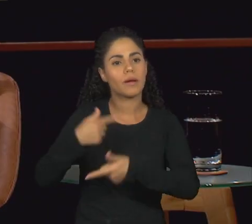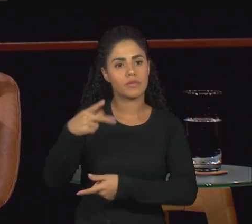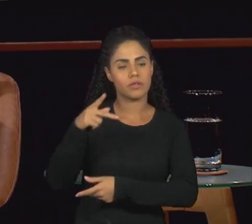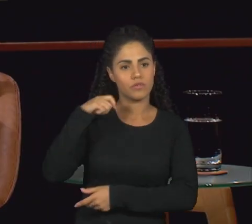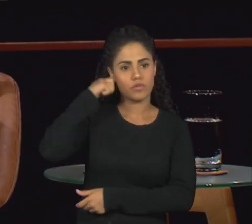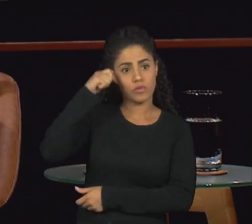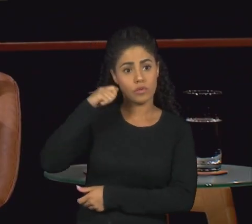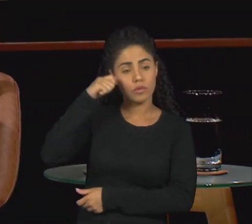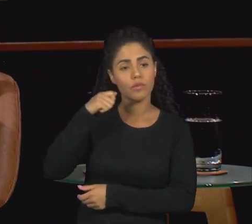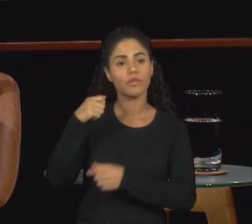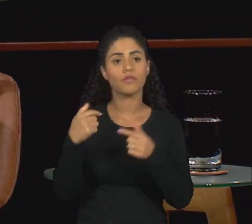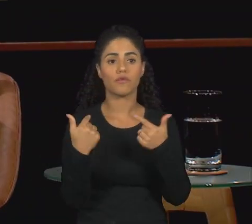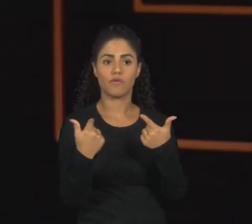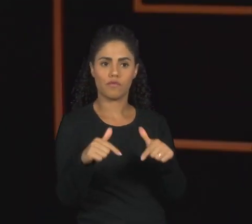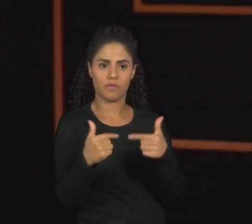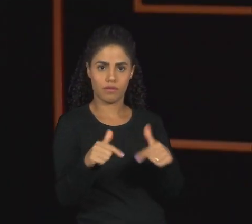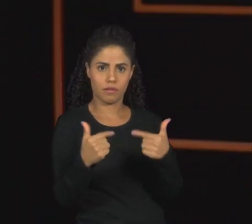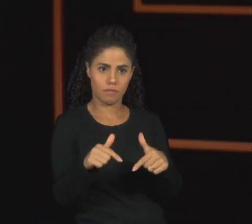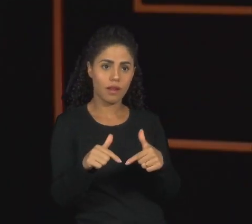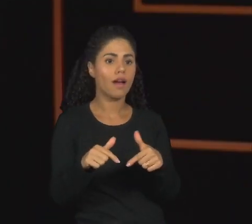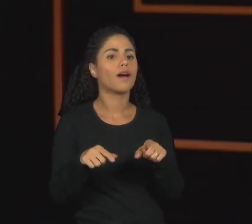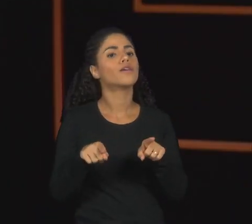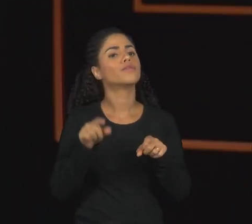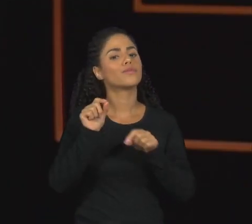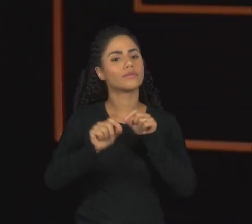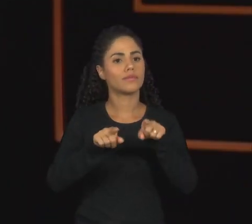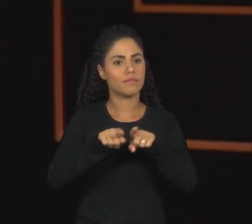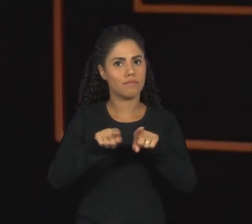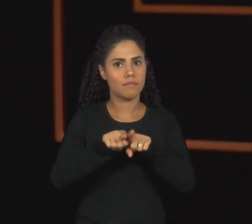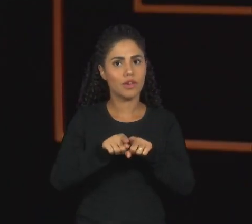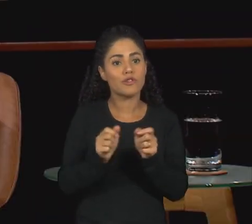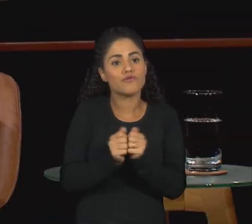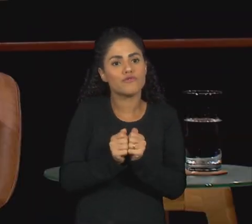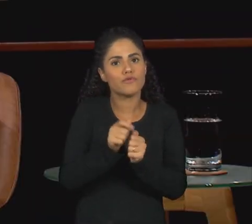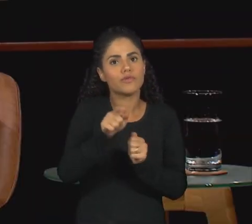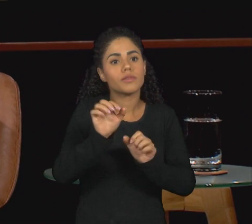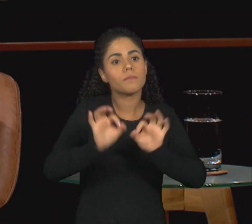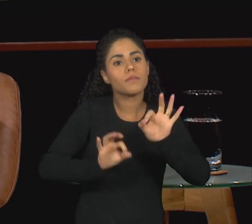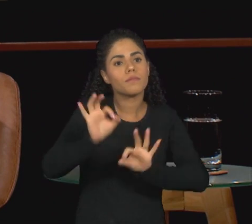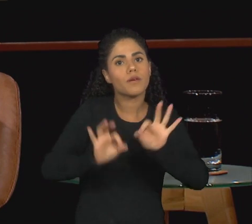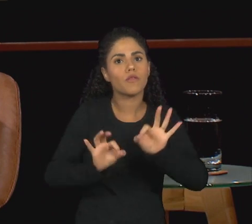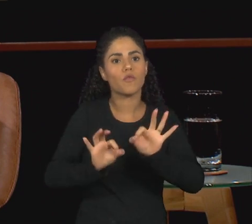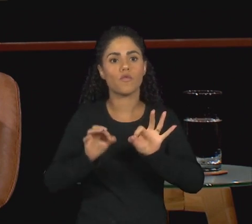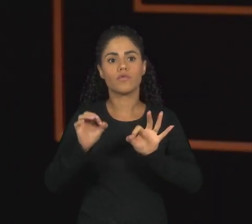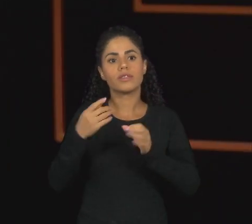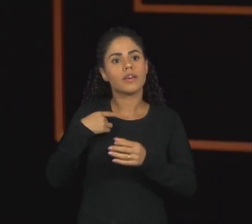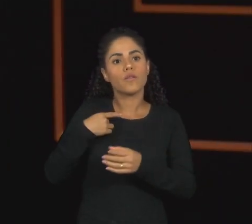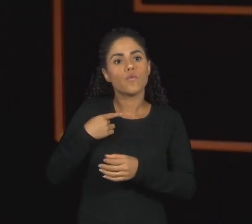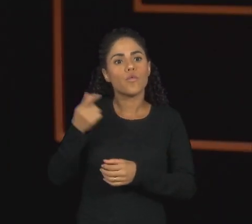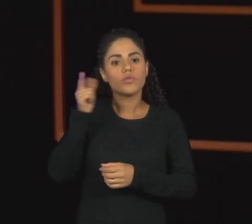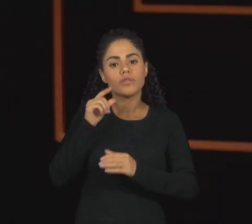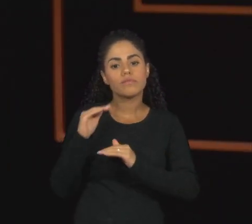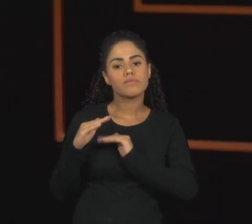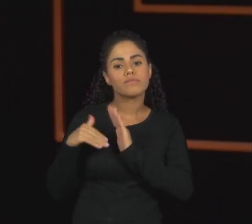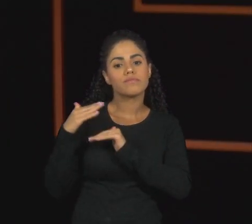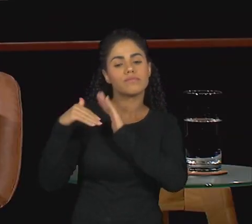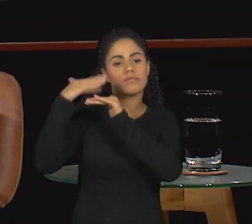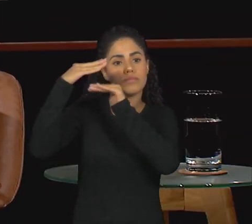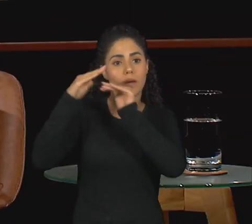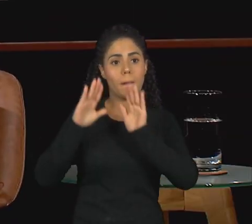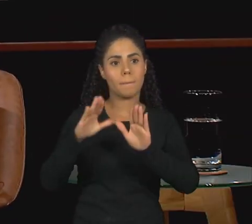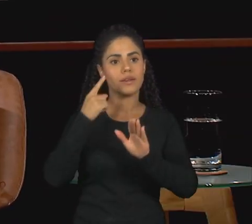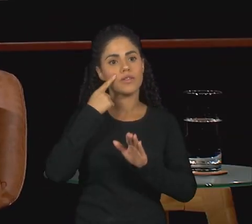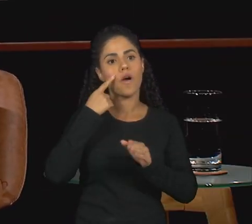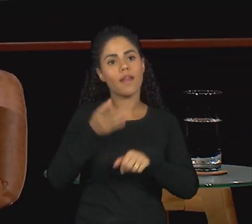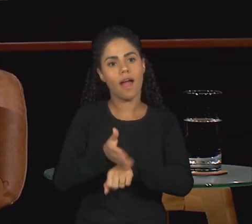foi trabalhar com Fauzi Arap, que você disse que moldou o seu talento. Antes de você falar sobre isso, olha